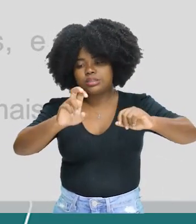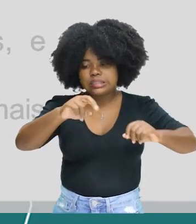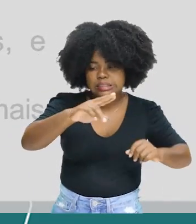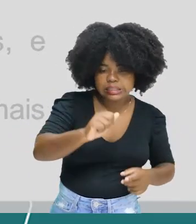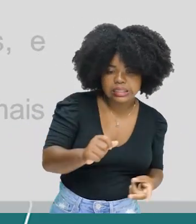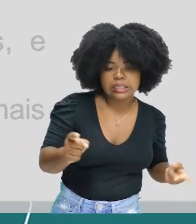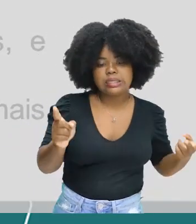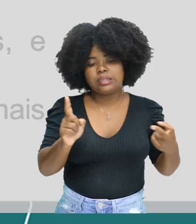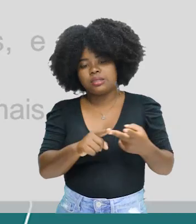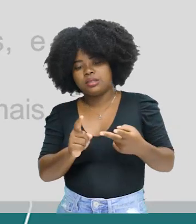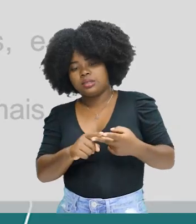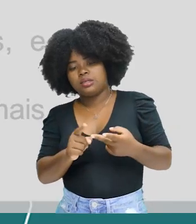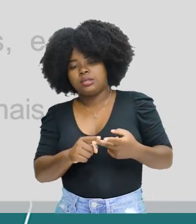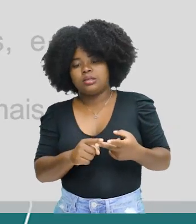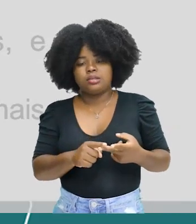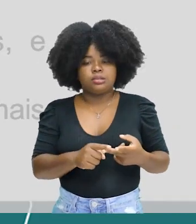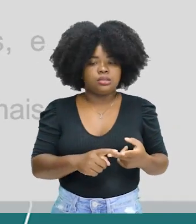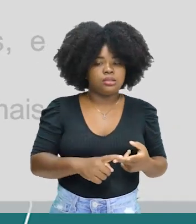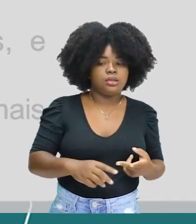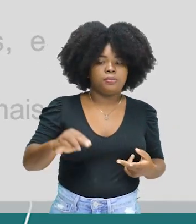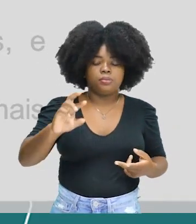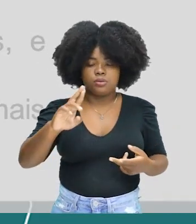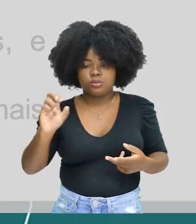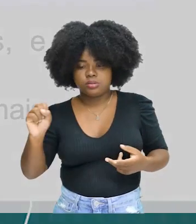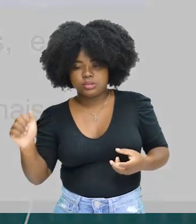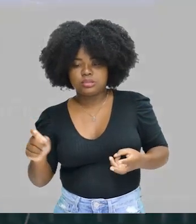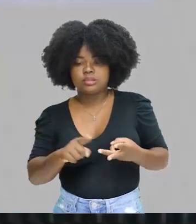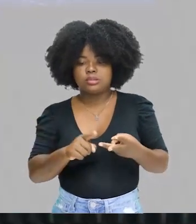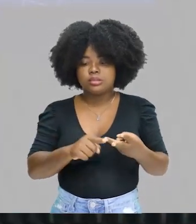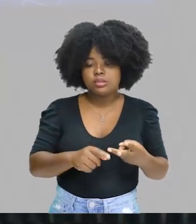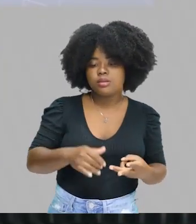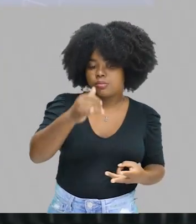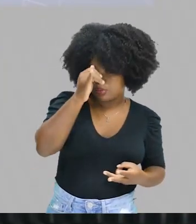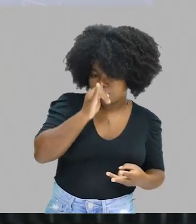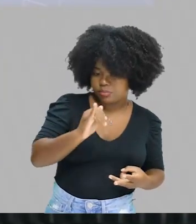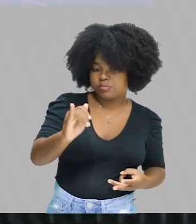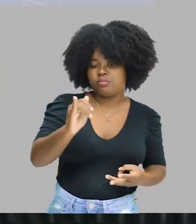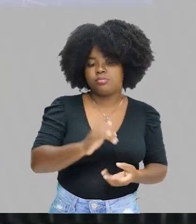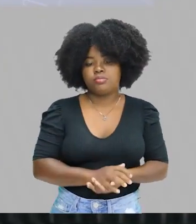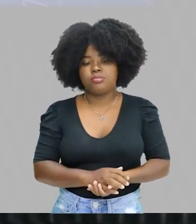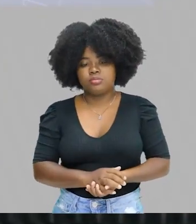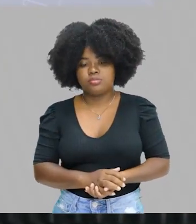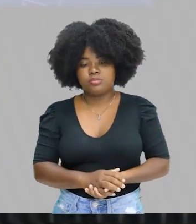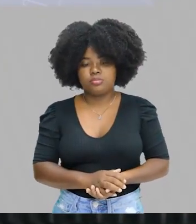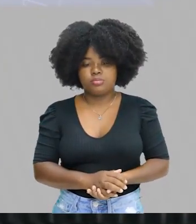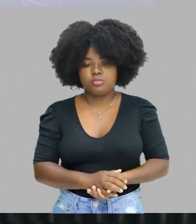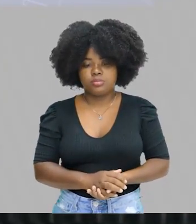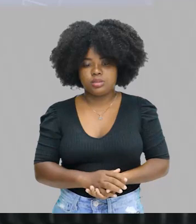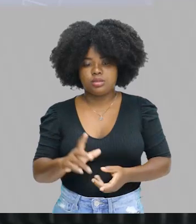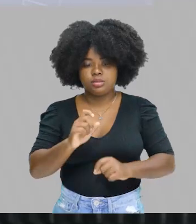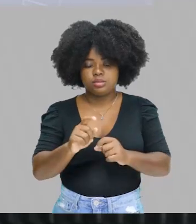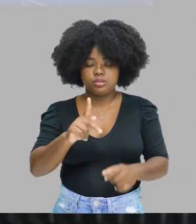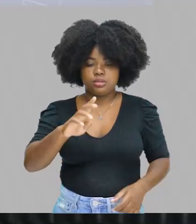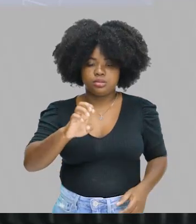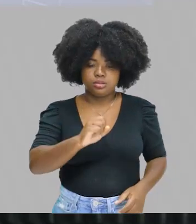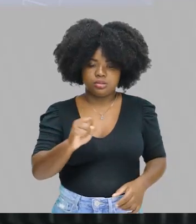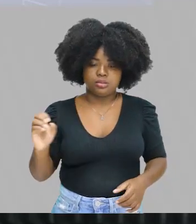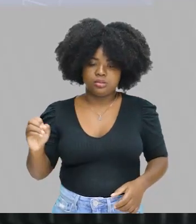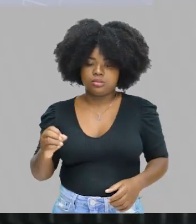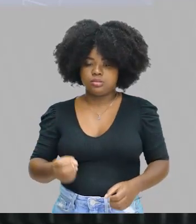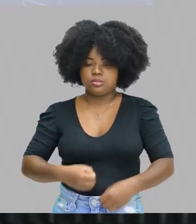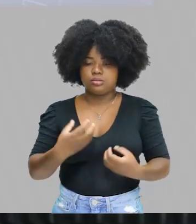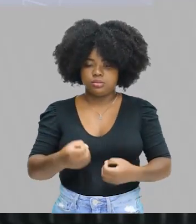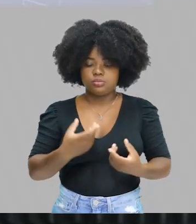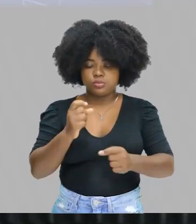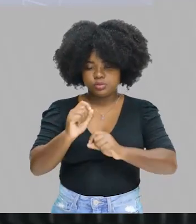de morsa, nos esquimós usavam muito isso, e os elefantes que eu falei para vocês no Oriente Extremo. O gesso, o sulfato de cal, ele serve muito para a produção